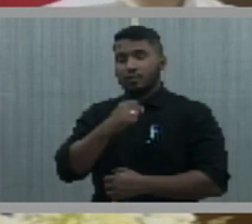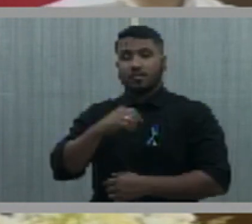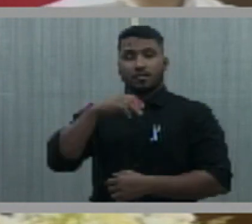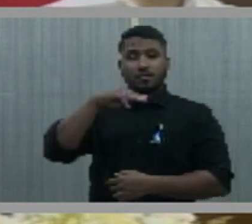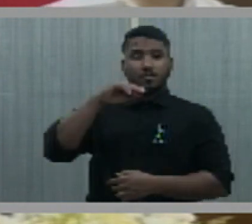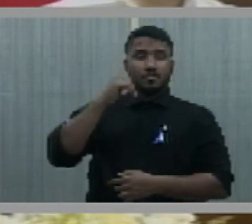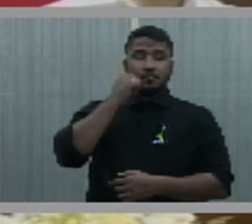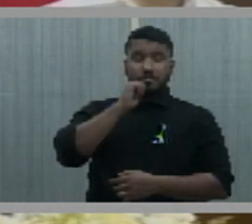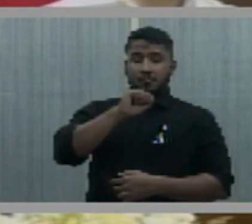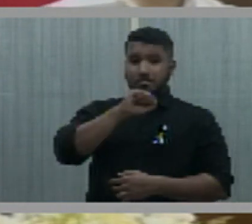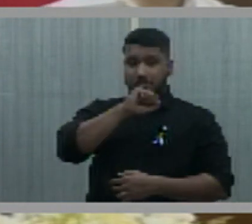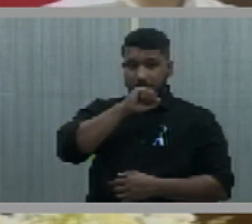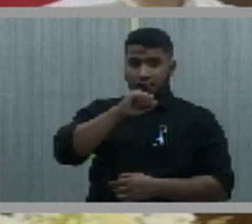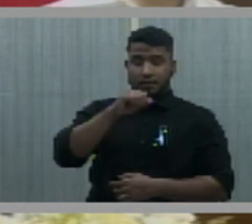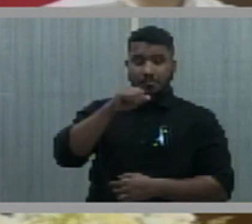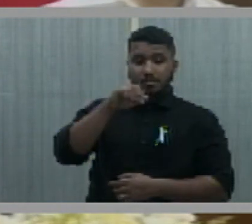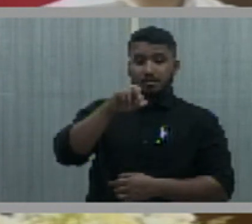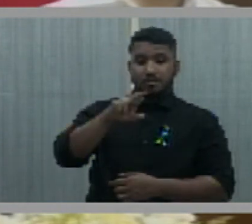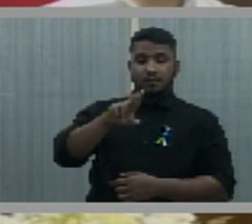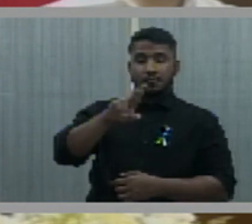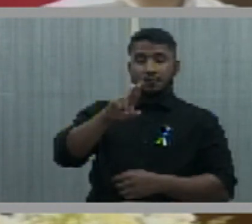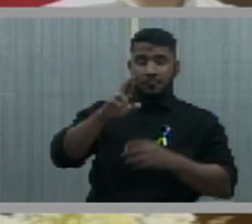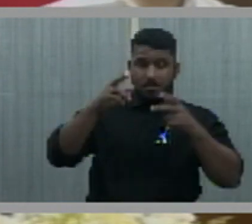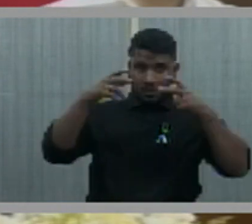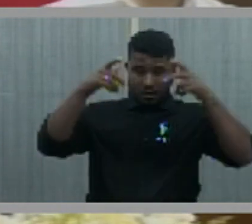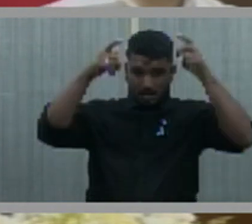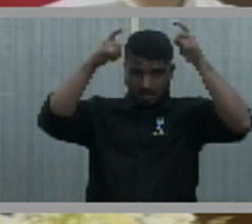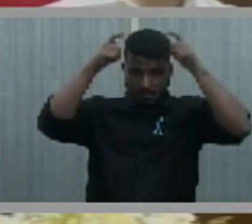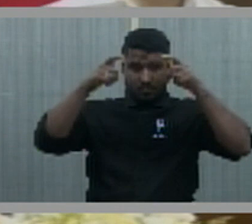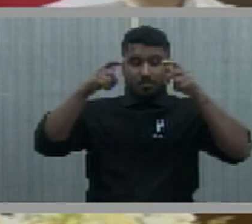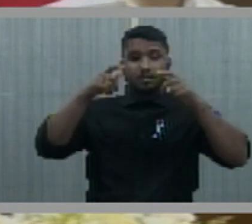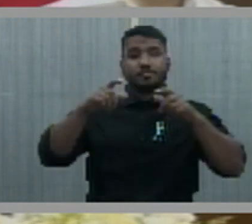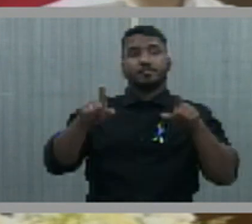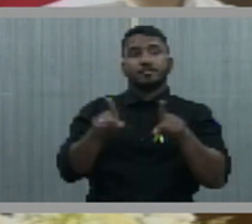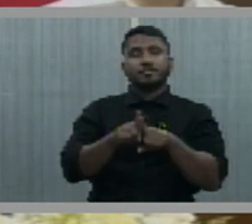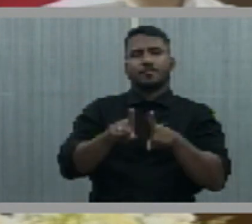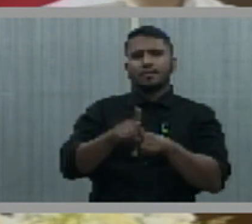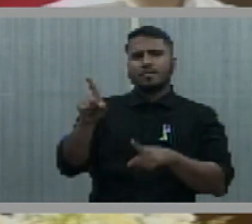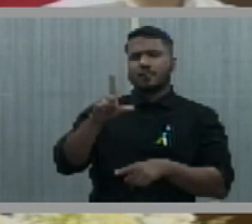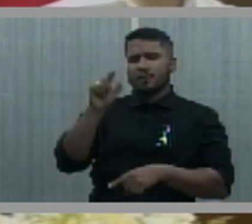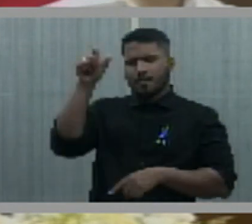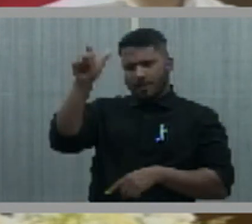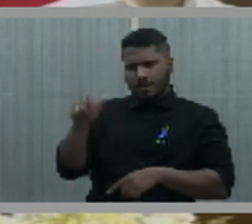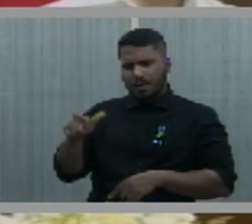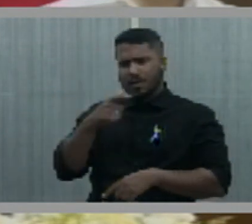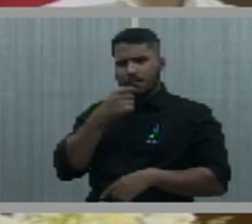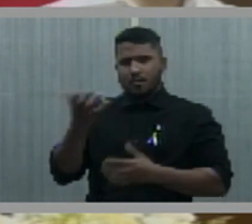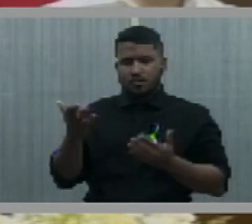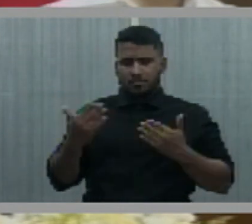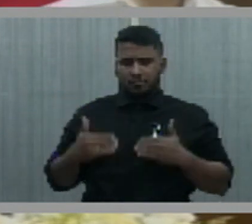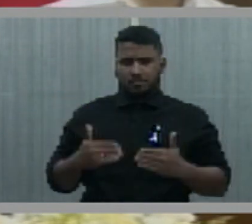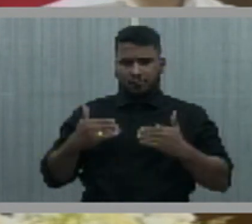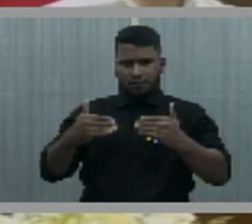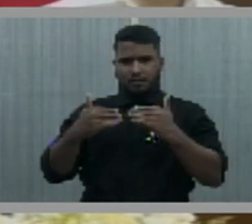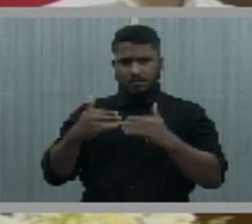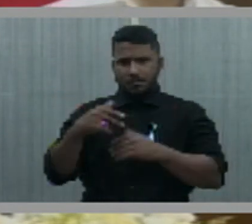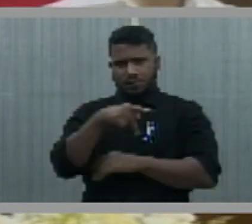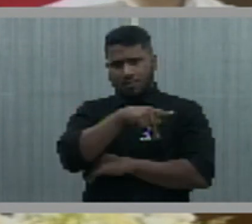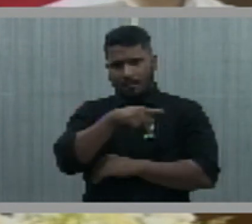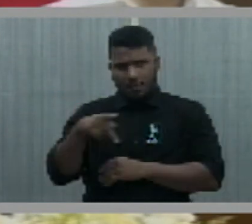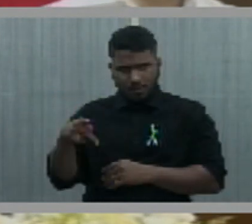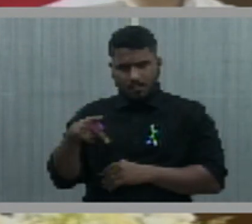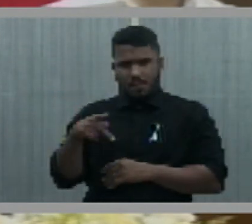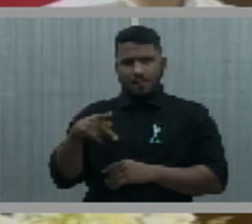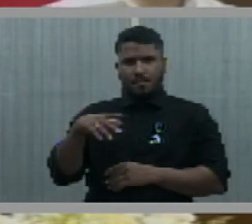Rainha. E atualmente, Dom Marcos Tavoni ocupa o cargo de secretário da presidência